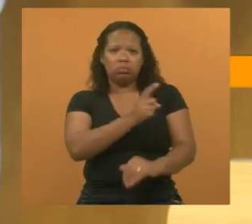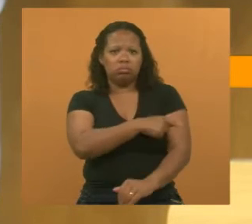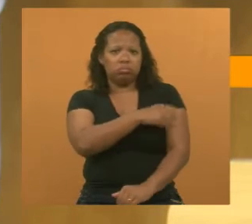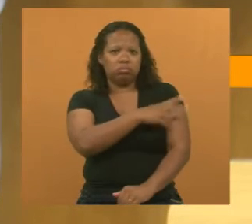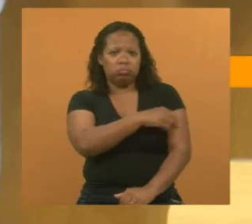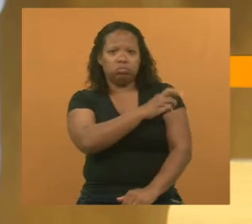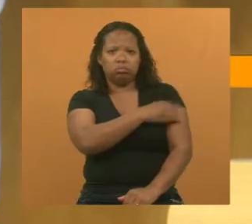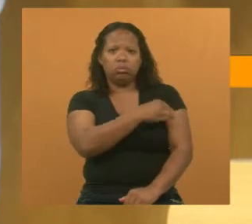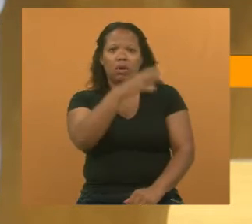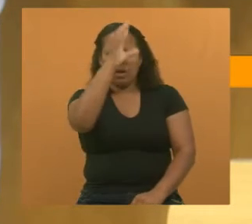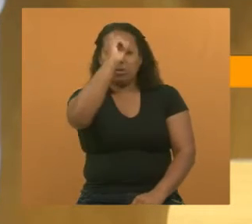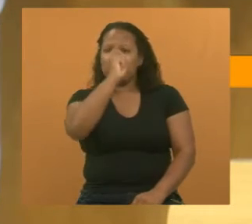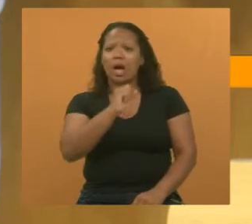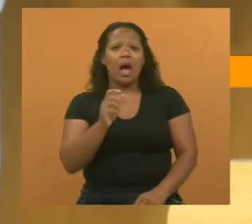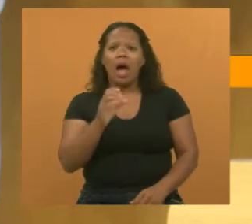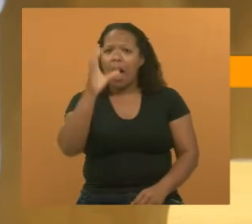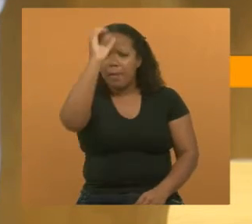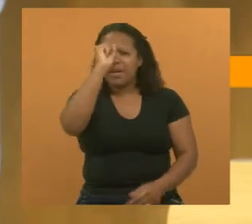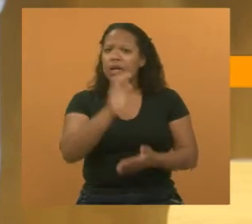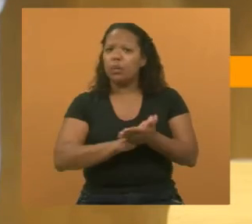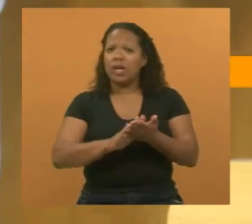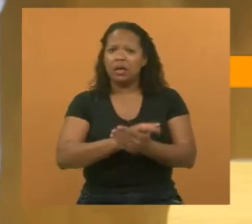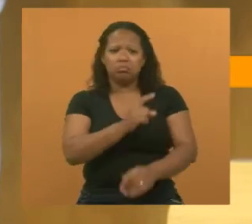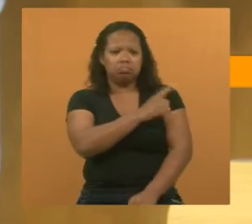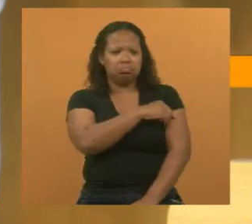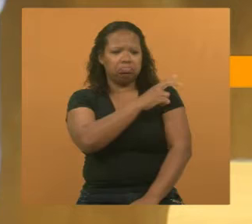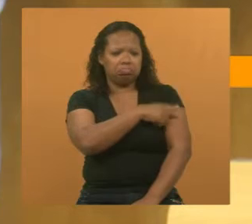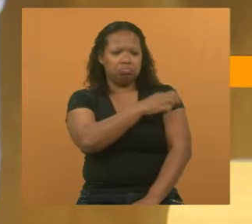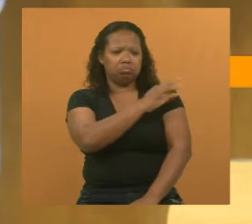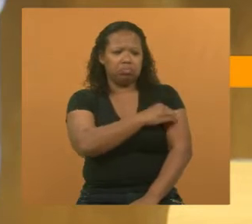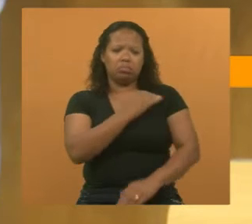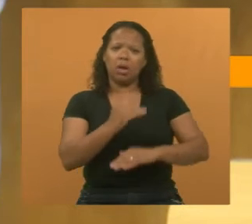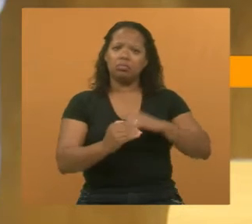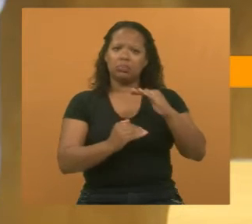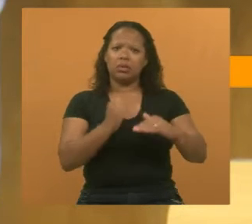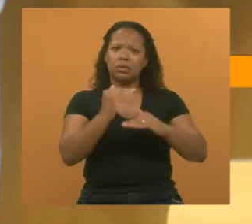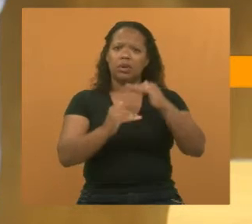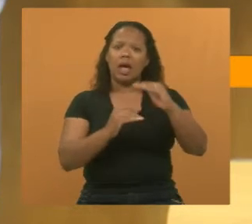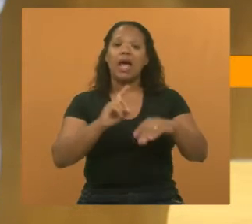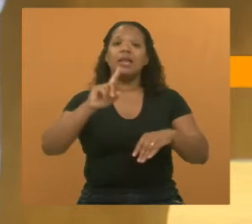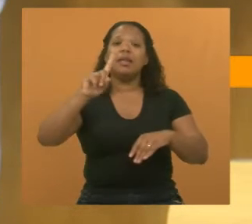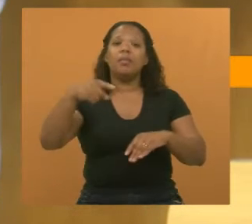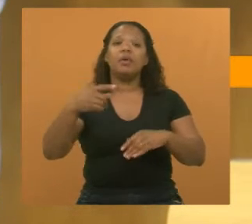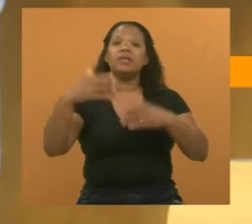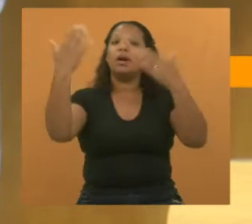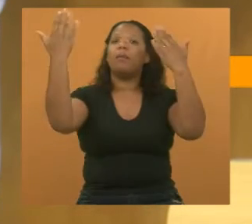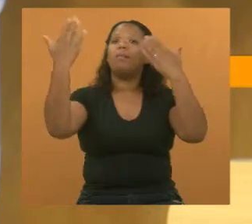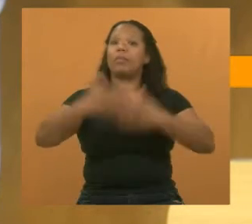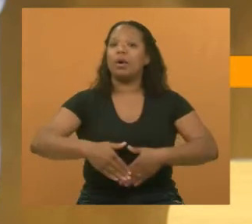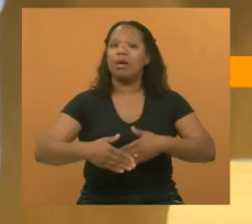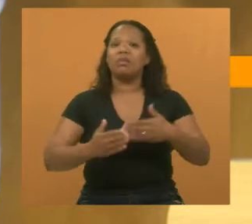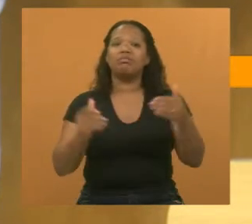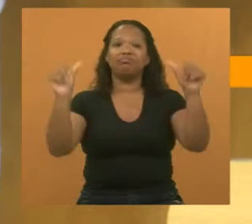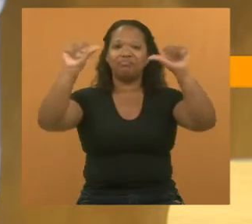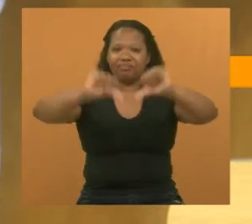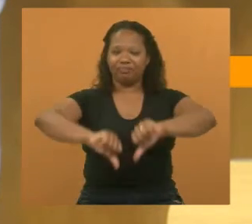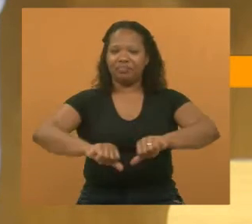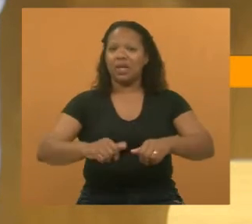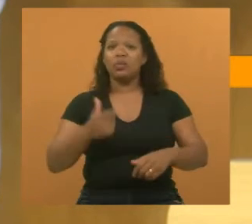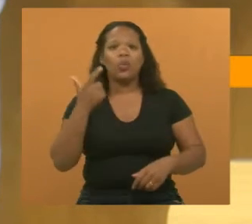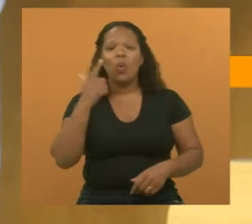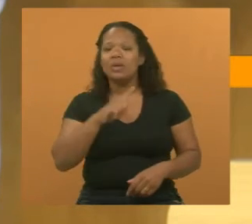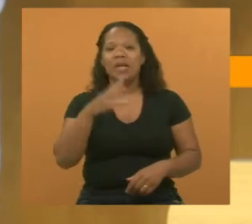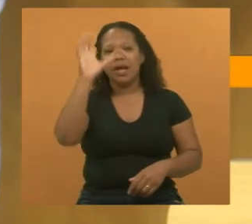a avaliação não é do governo, a avaliação é do mercado, a avaliação é da sociedade. E aí aquele que